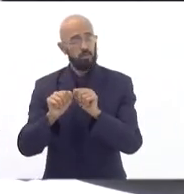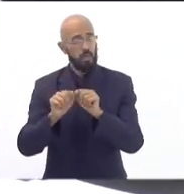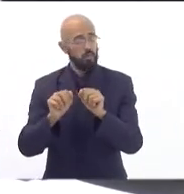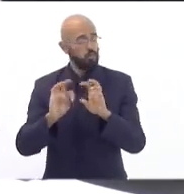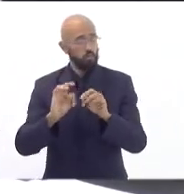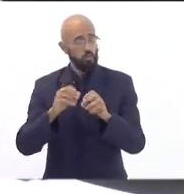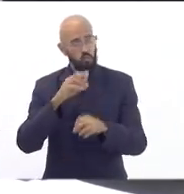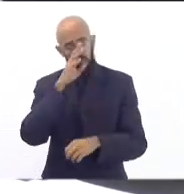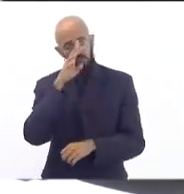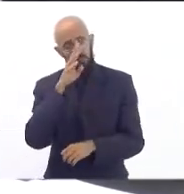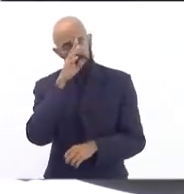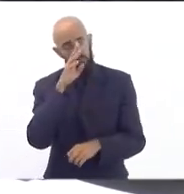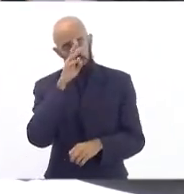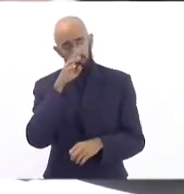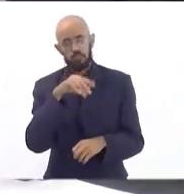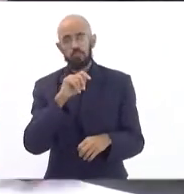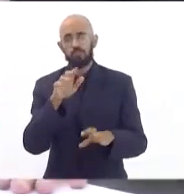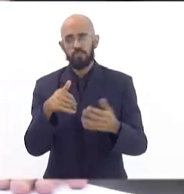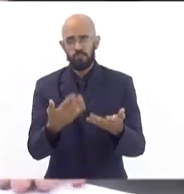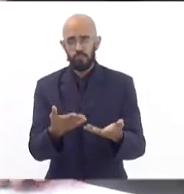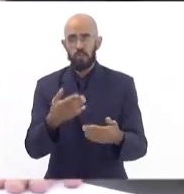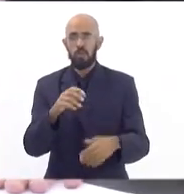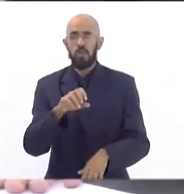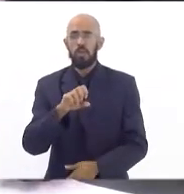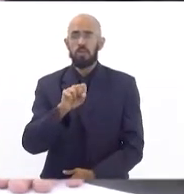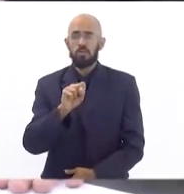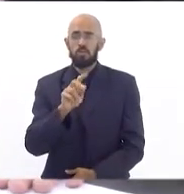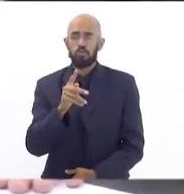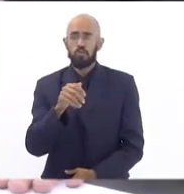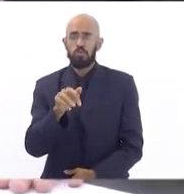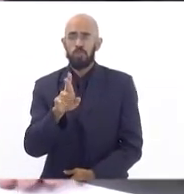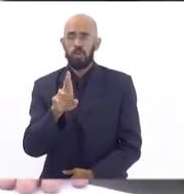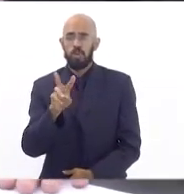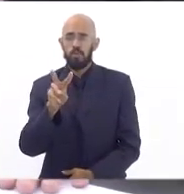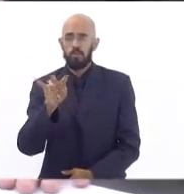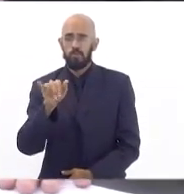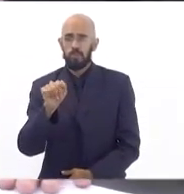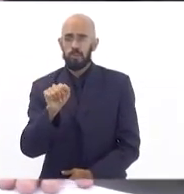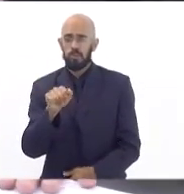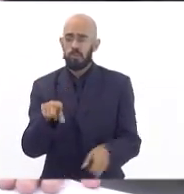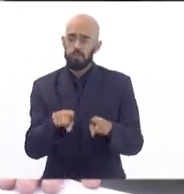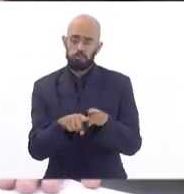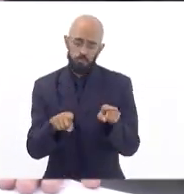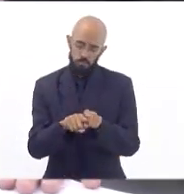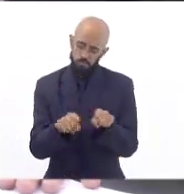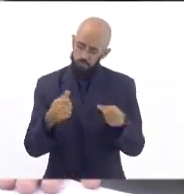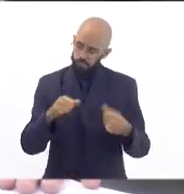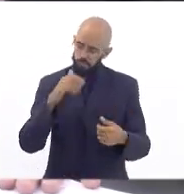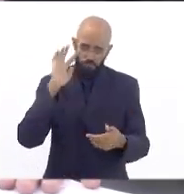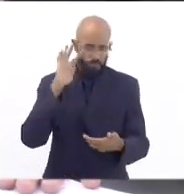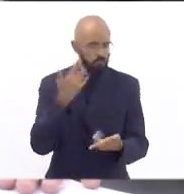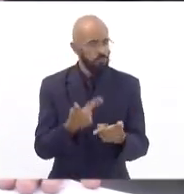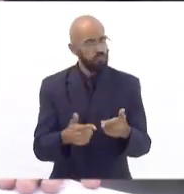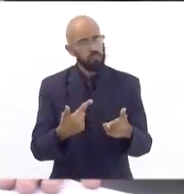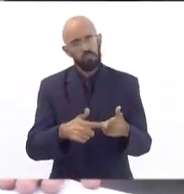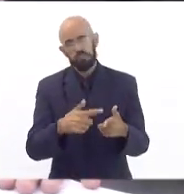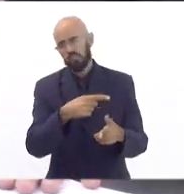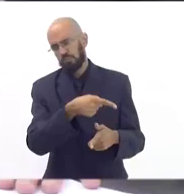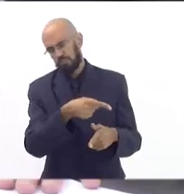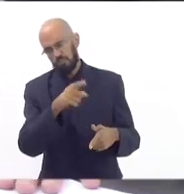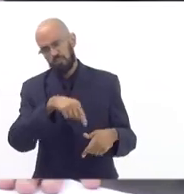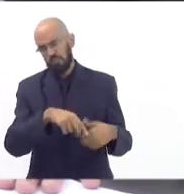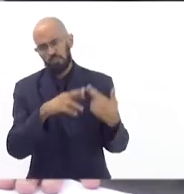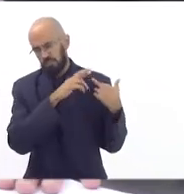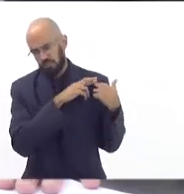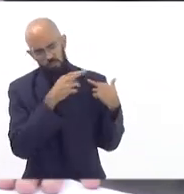poderá vandalismo Então acho que por causa da SuperVia também tem que ser chamada responsabilidade que tem que resolver essa questão que a gente vai dar